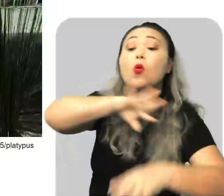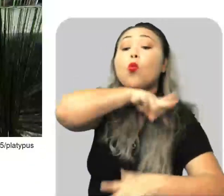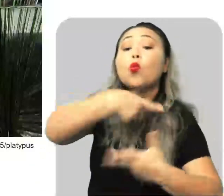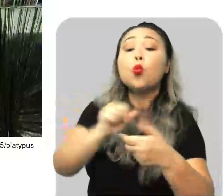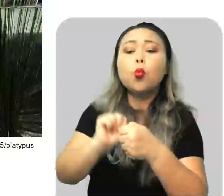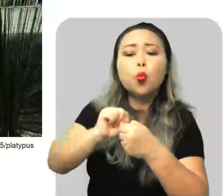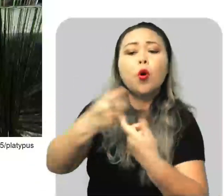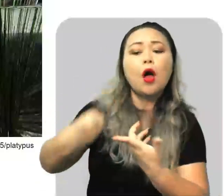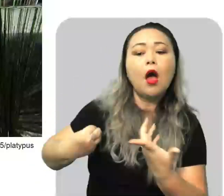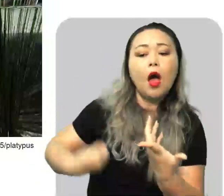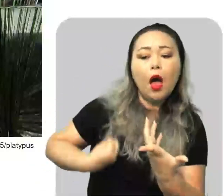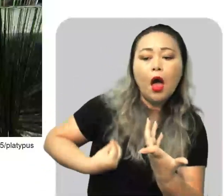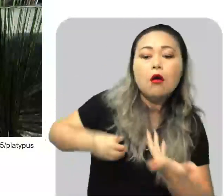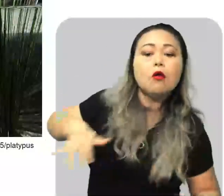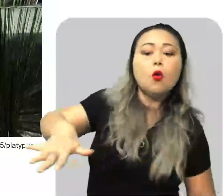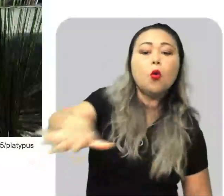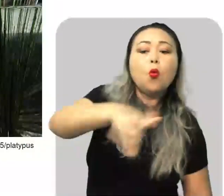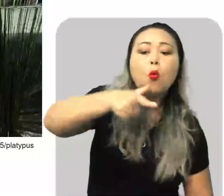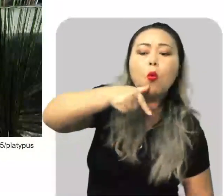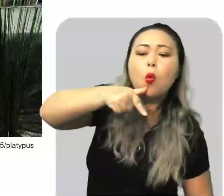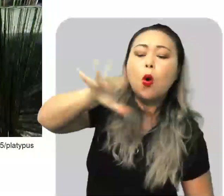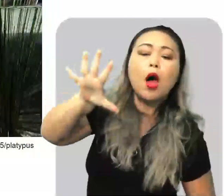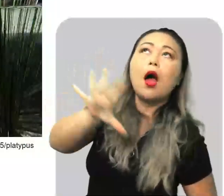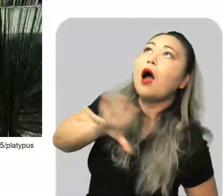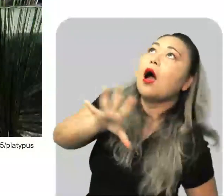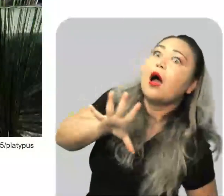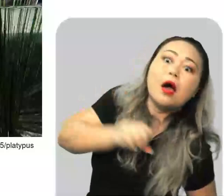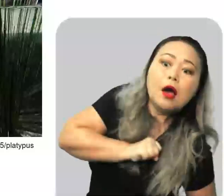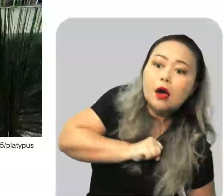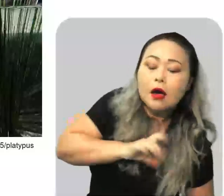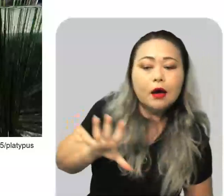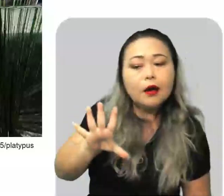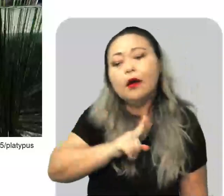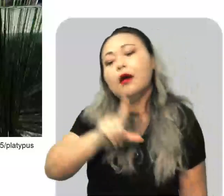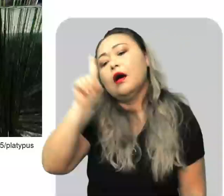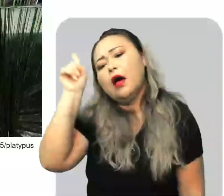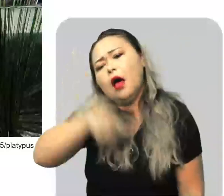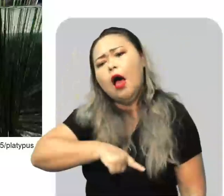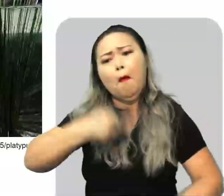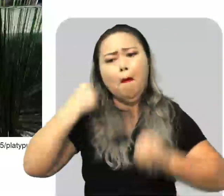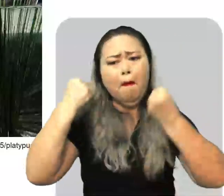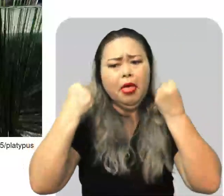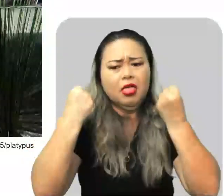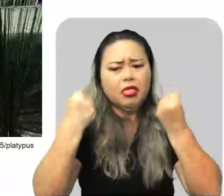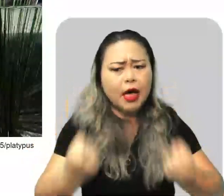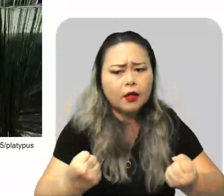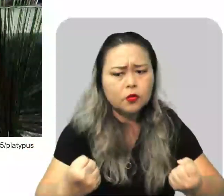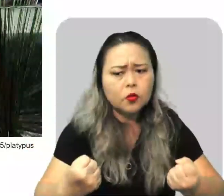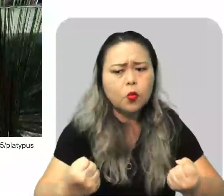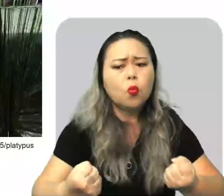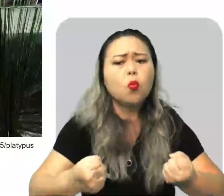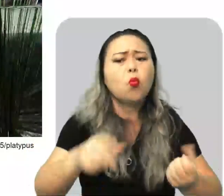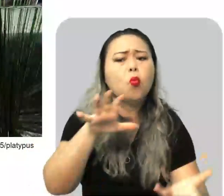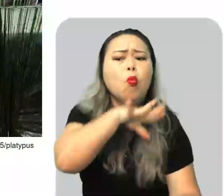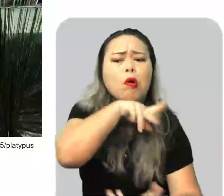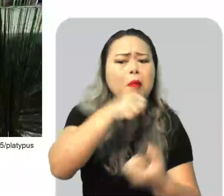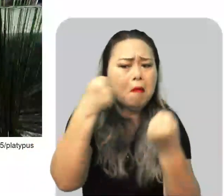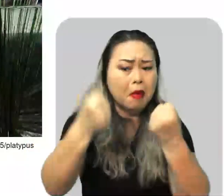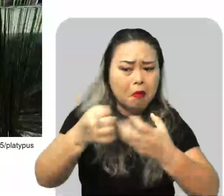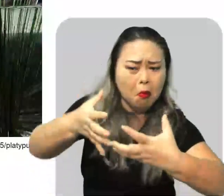animais que vivem no ambiente aquático, que adoram, o hipopótamo é um animal muito pesado, né? Muito